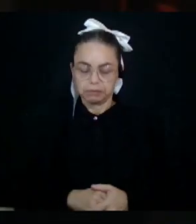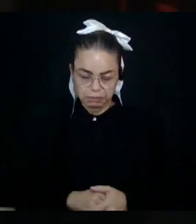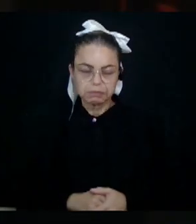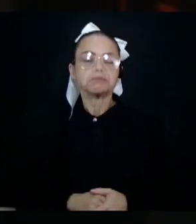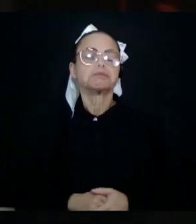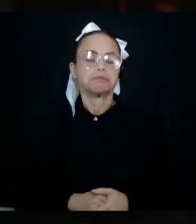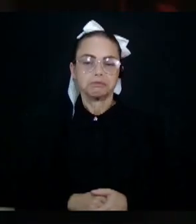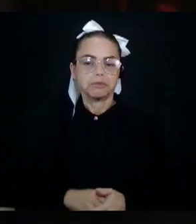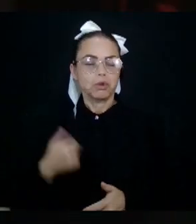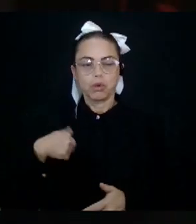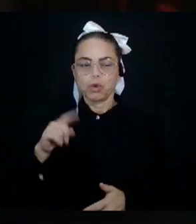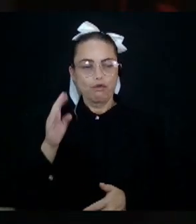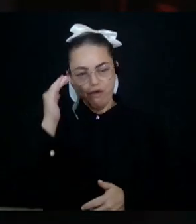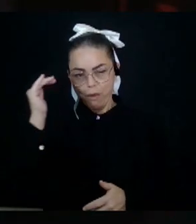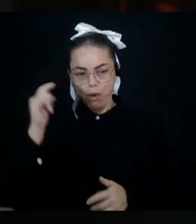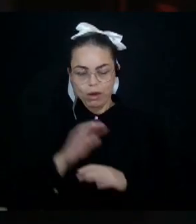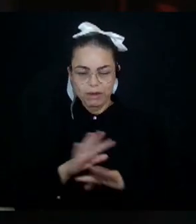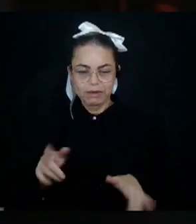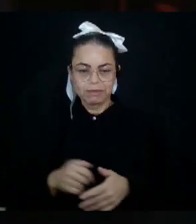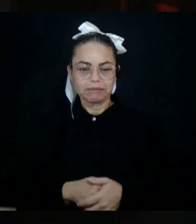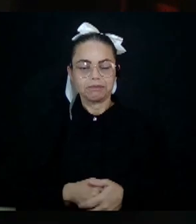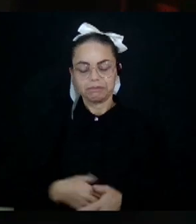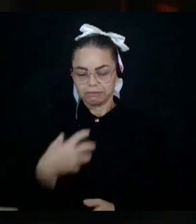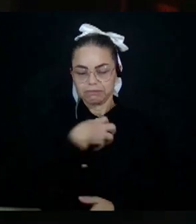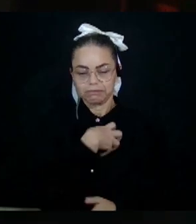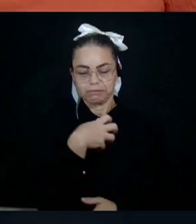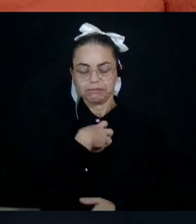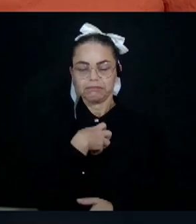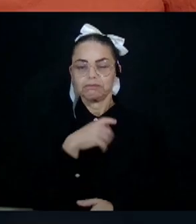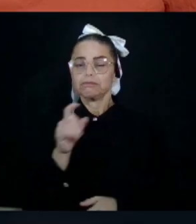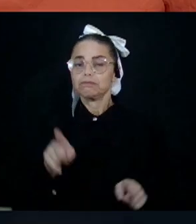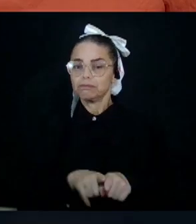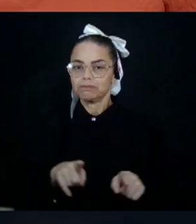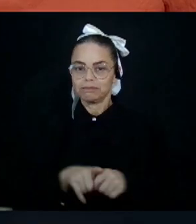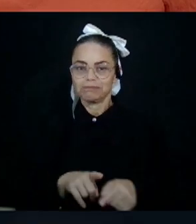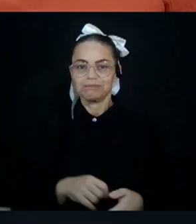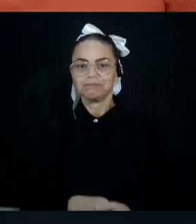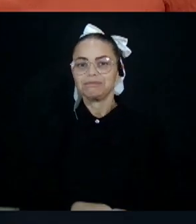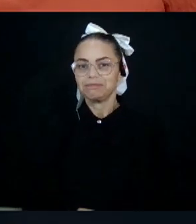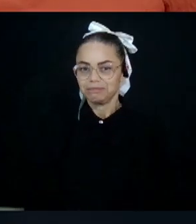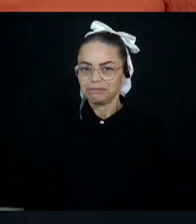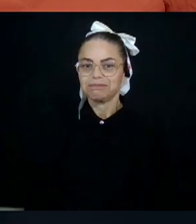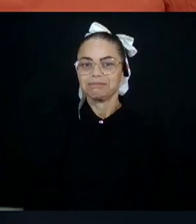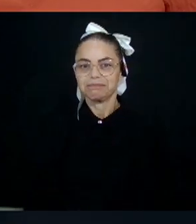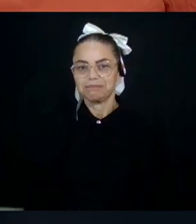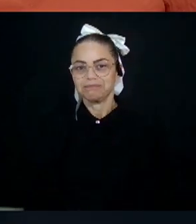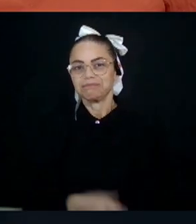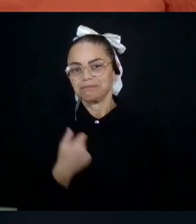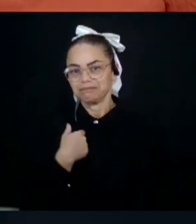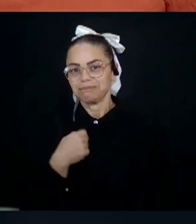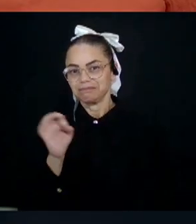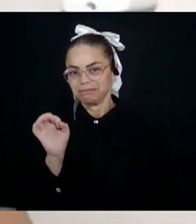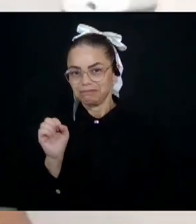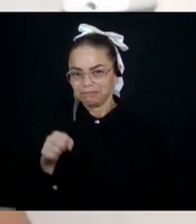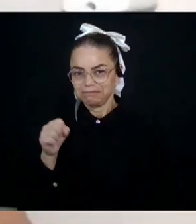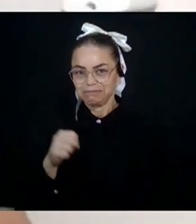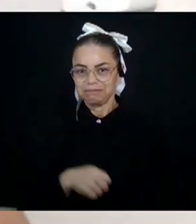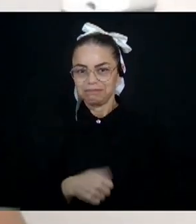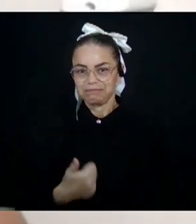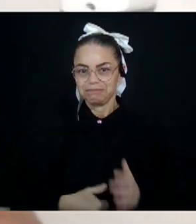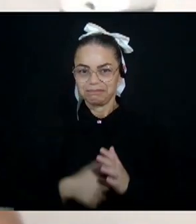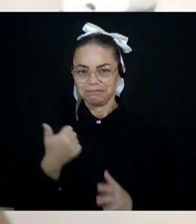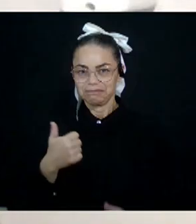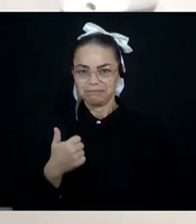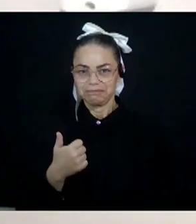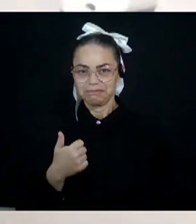essa sensação? Com você assim também ou não? Sim, com certeza. Porque, primeiramente, eu já não tenho que ficar,